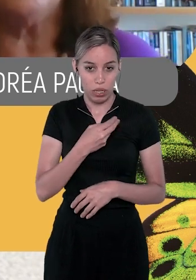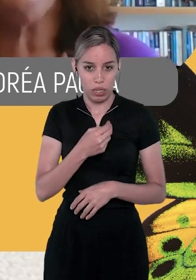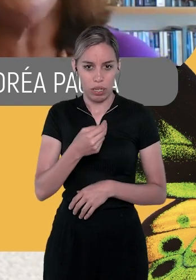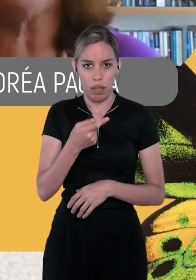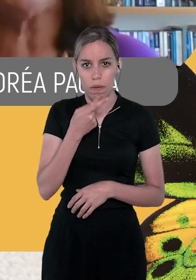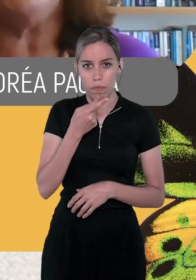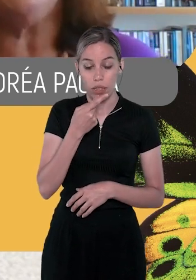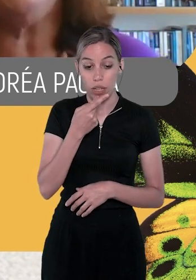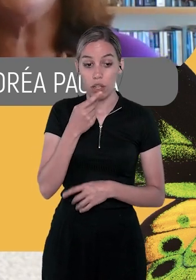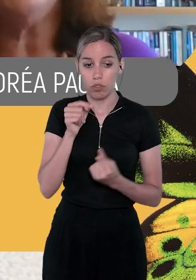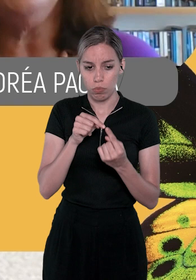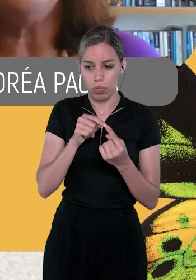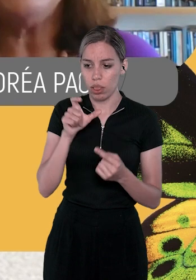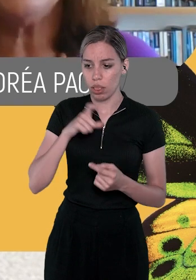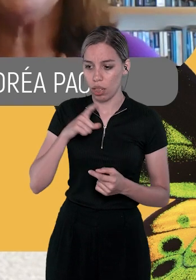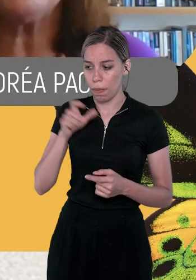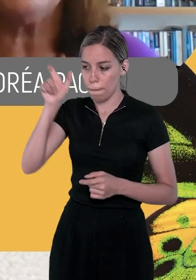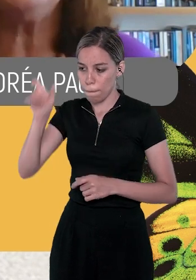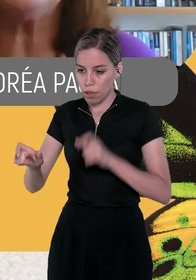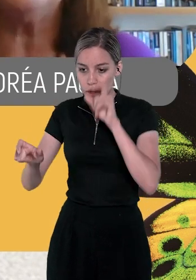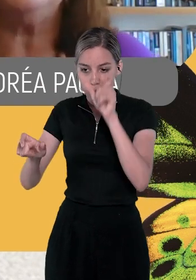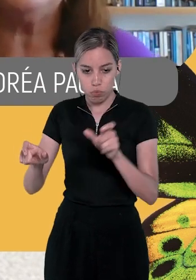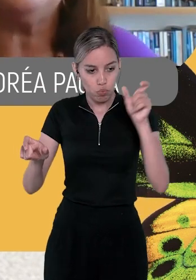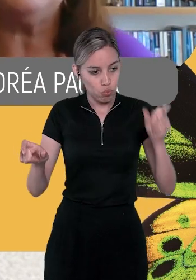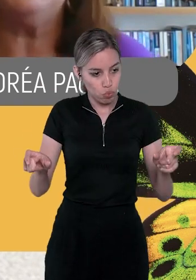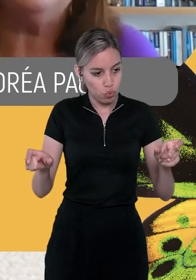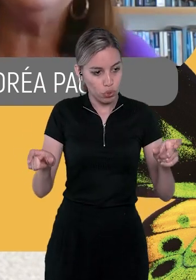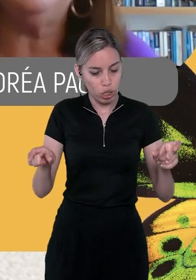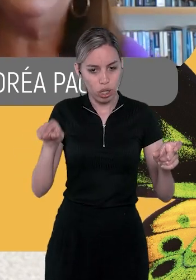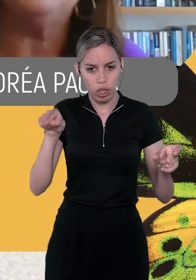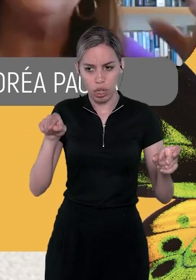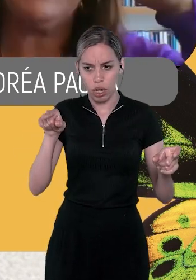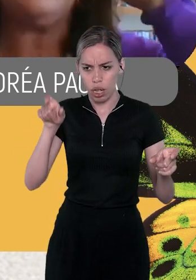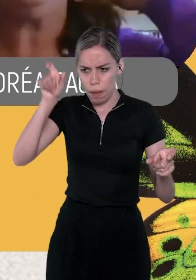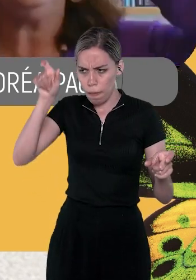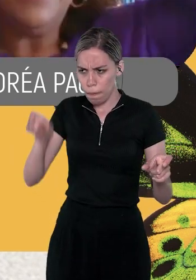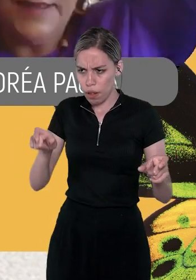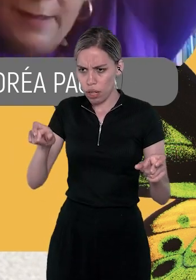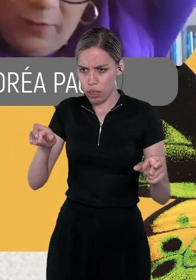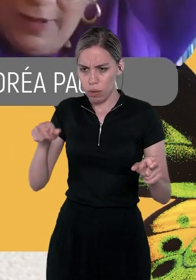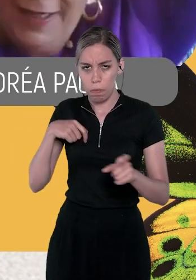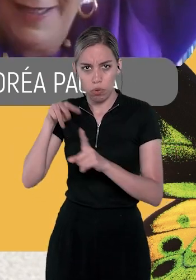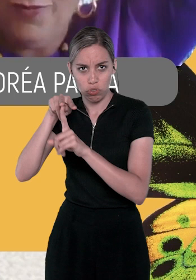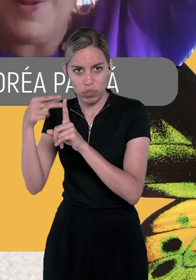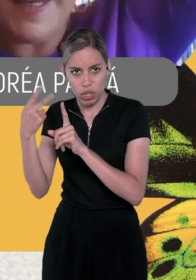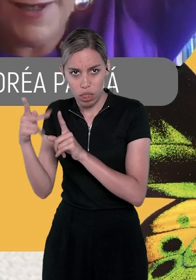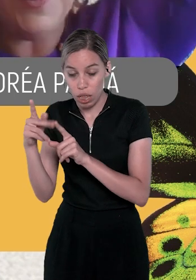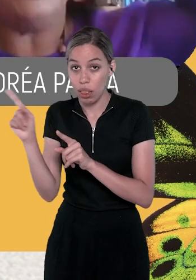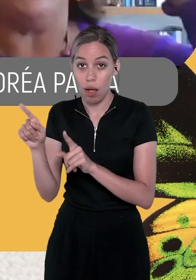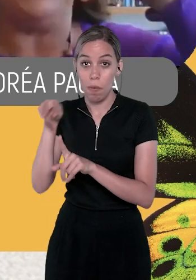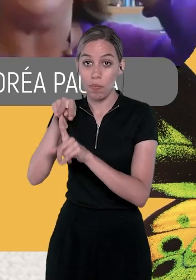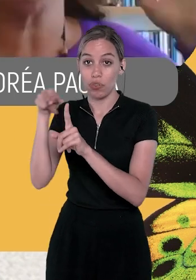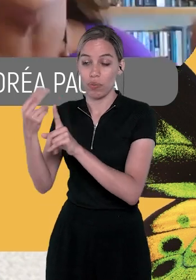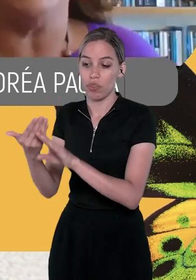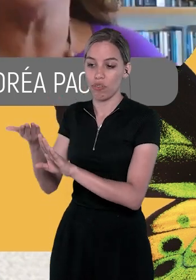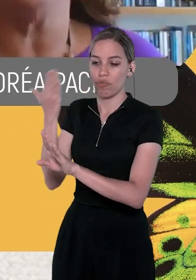que são muito bem construídas, mas essas personagens são vistas a partir de um determinado lugar. Então, e não consigo